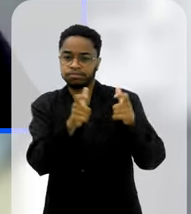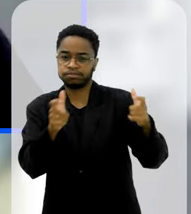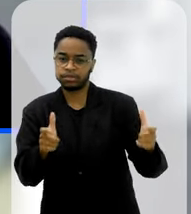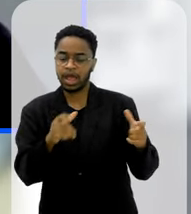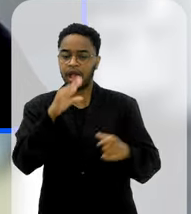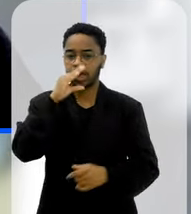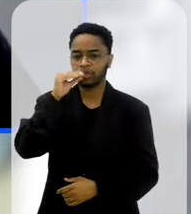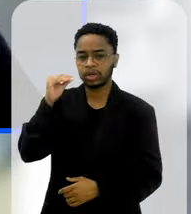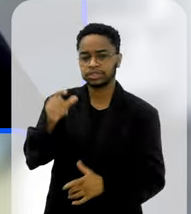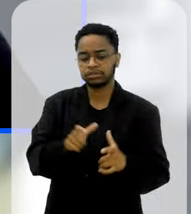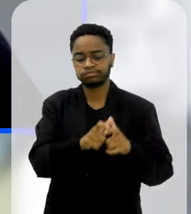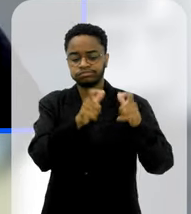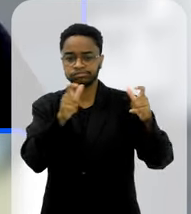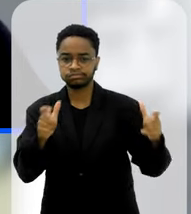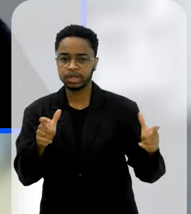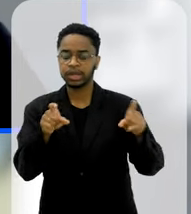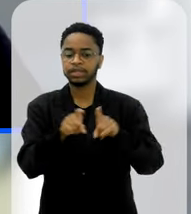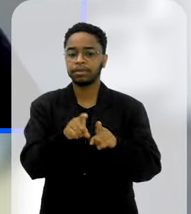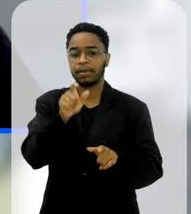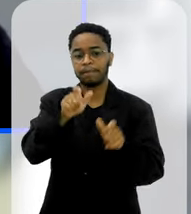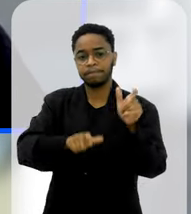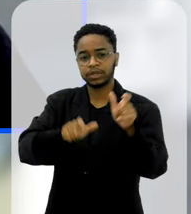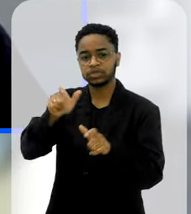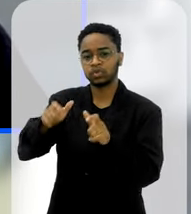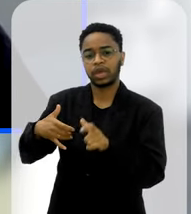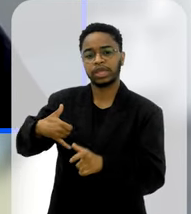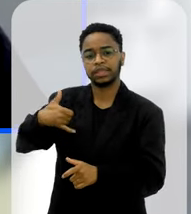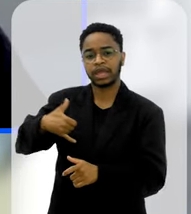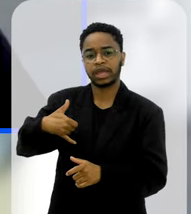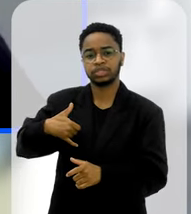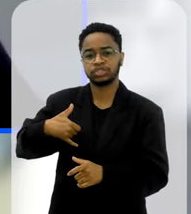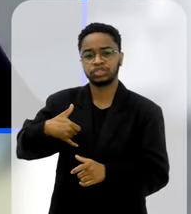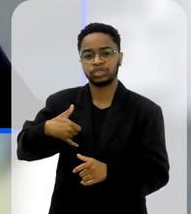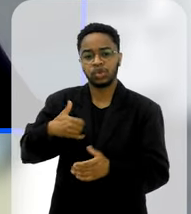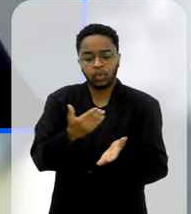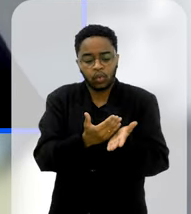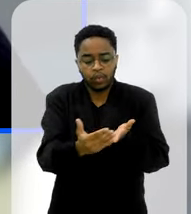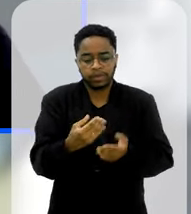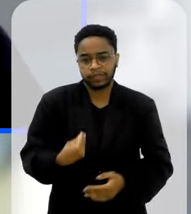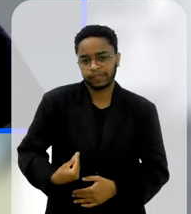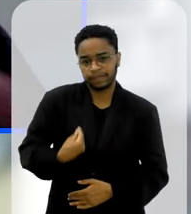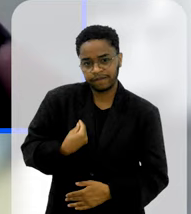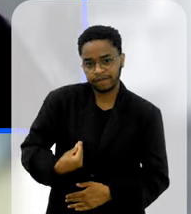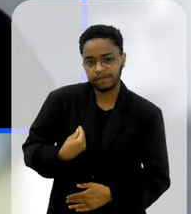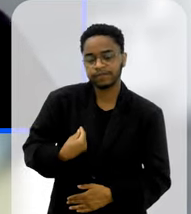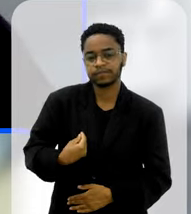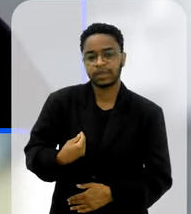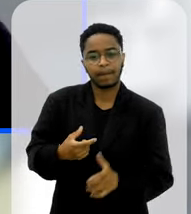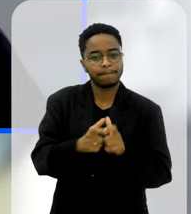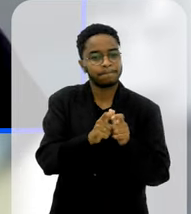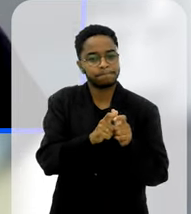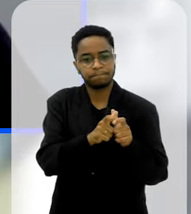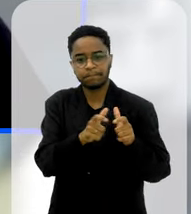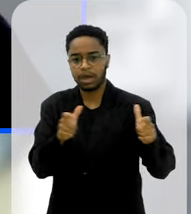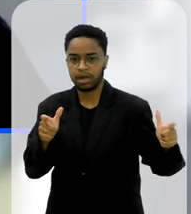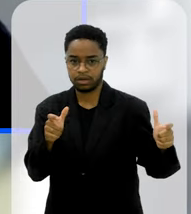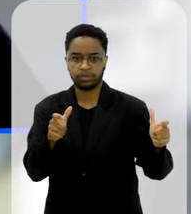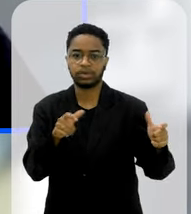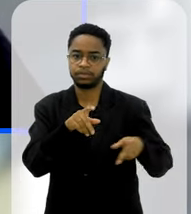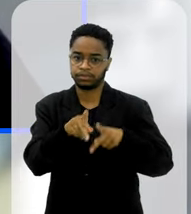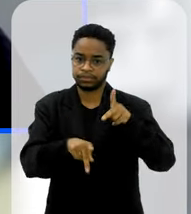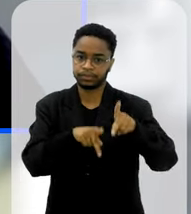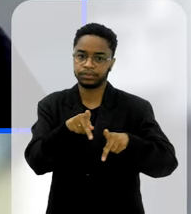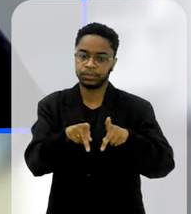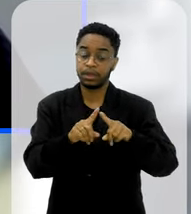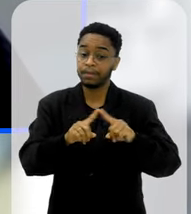jovens, grande número de adolescentes, pessoas nas primeiras idades, sendo o